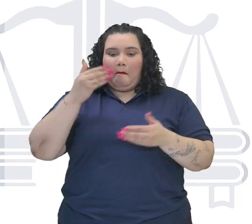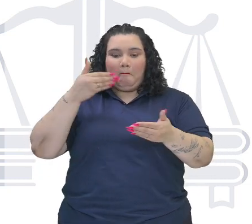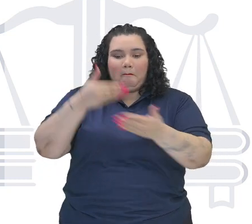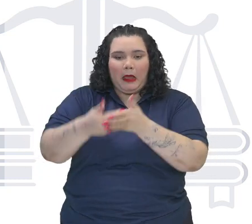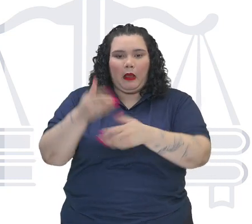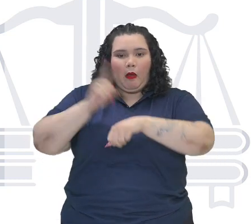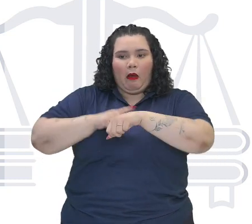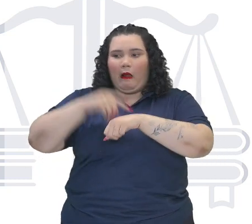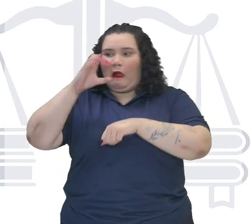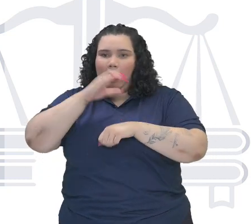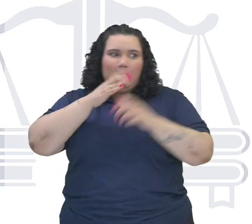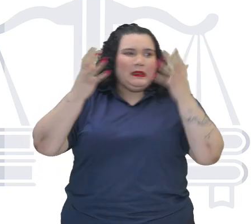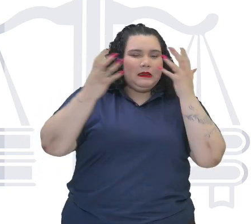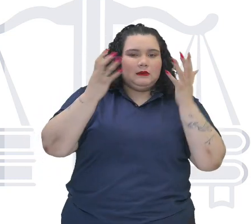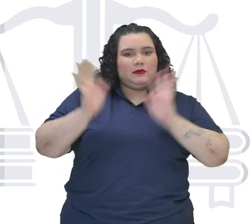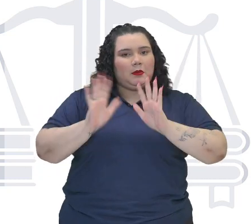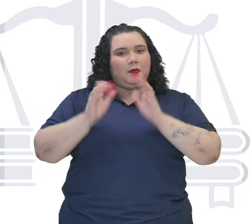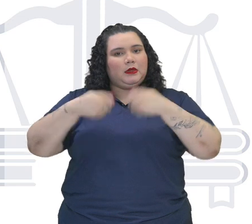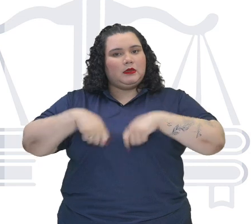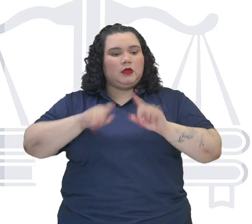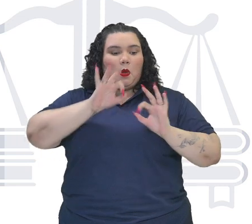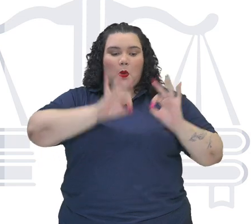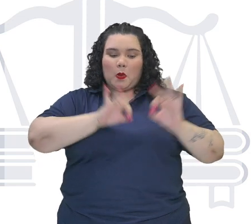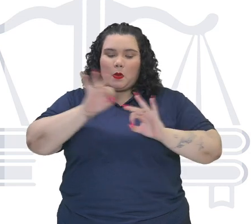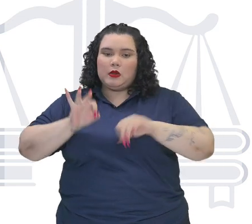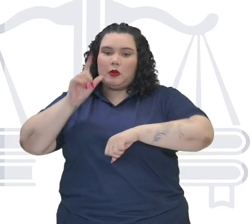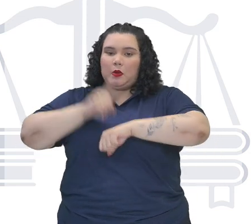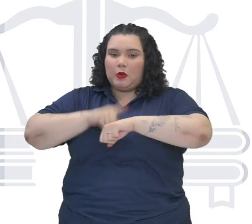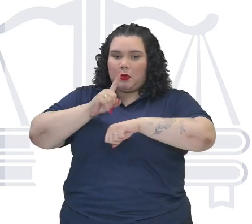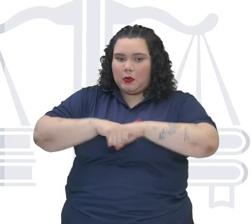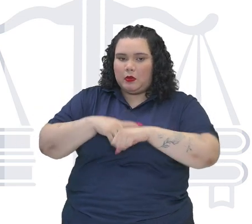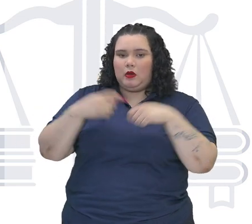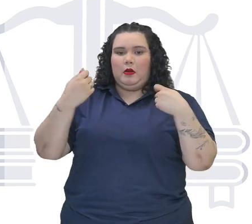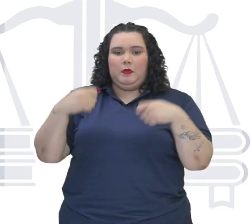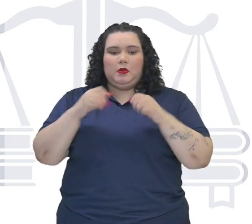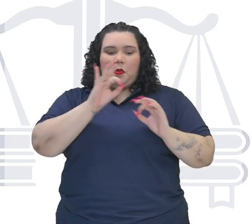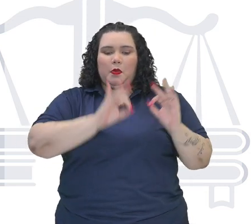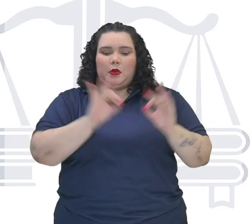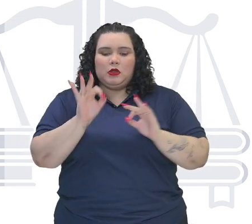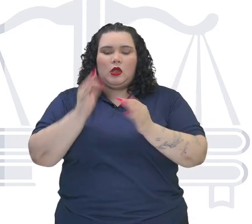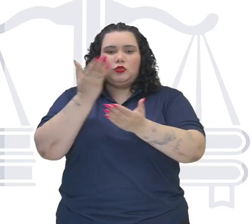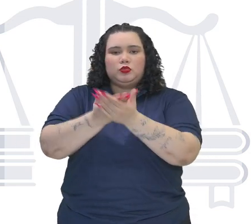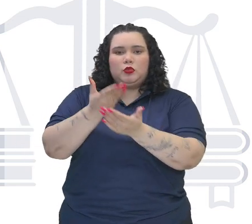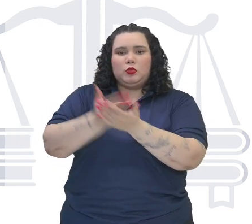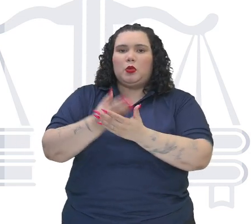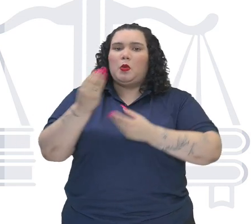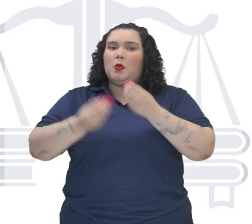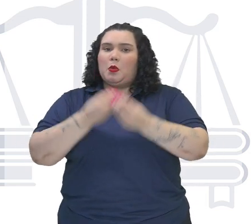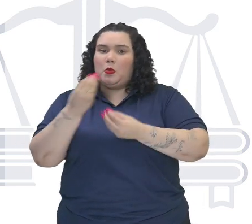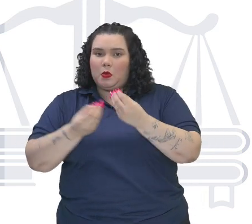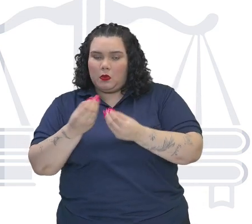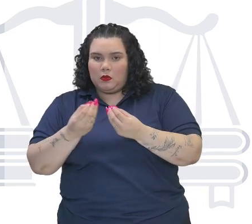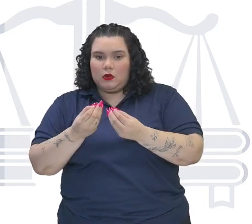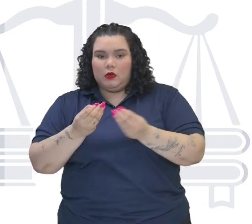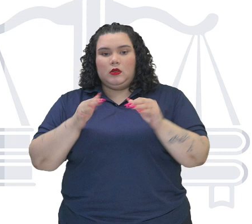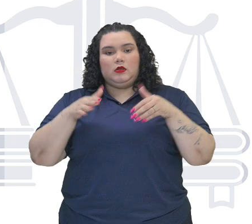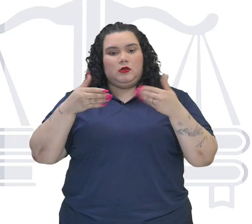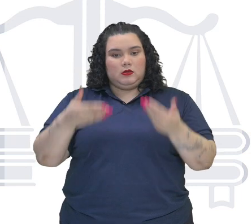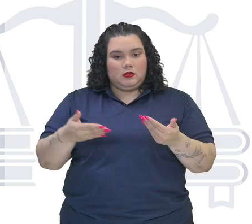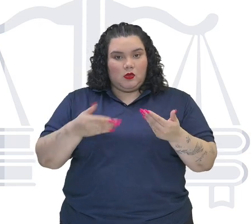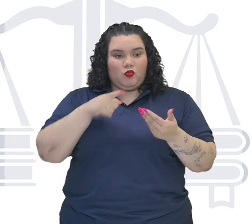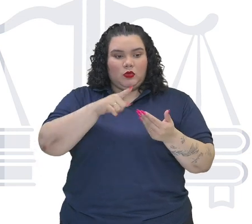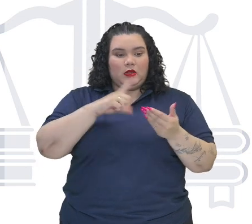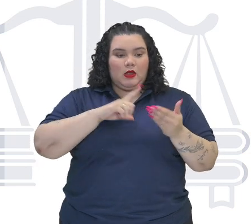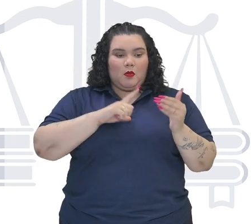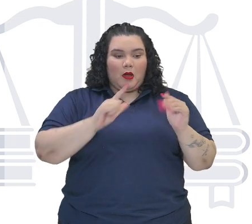gente pensa em fazer, ter um momento organizado na agenda de estudo. E aí você tem uma tarefa, para resolver essa tarefa